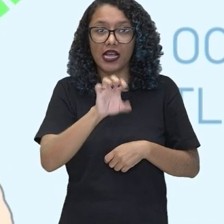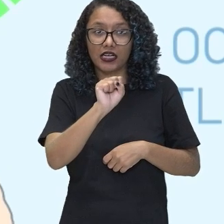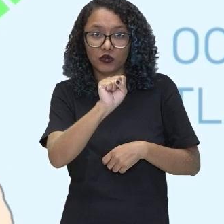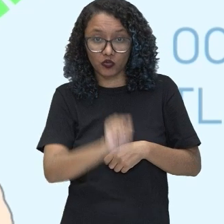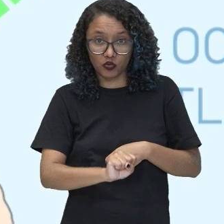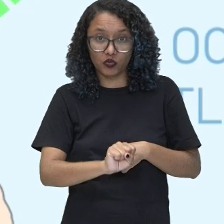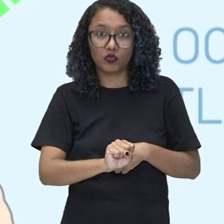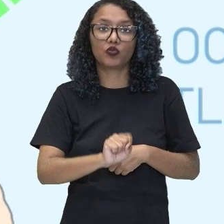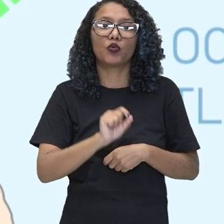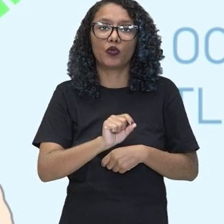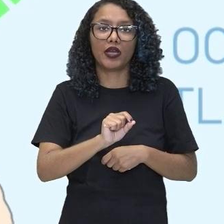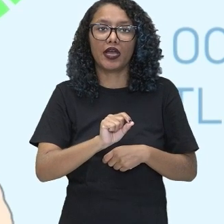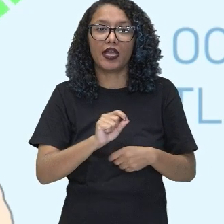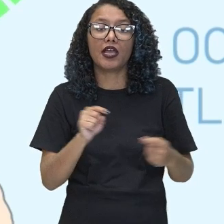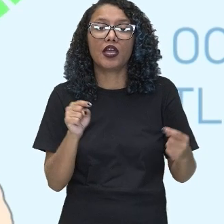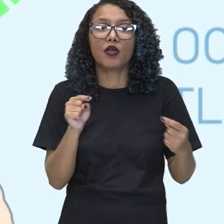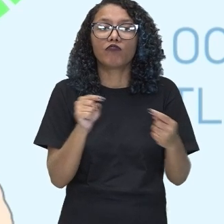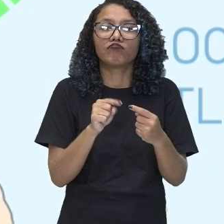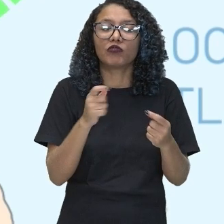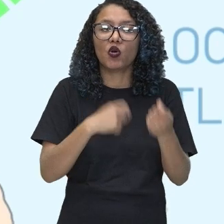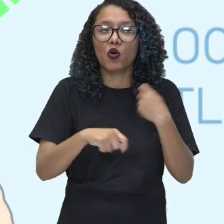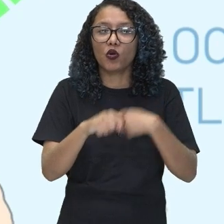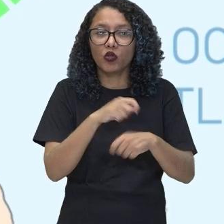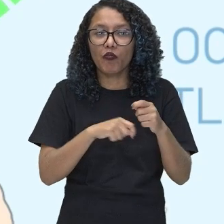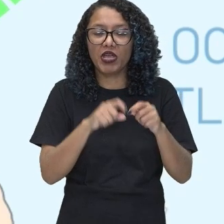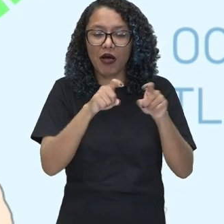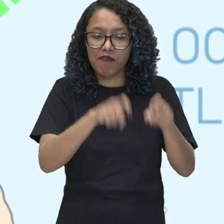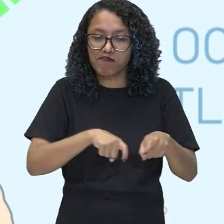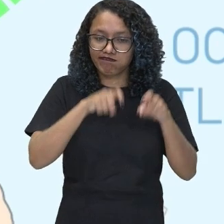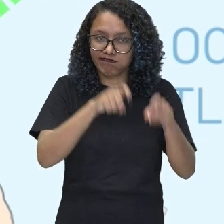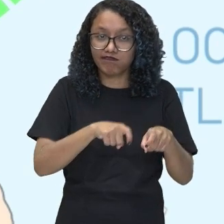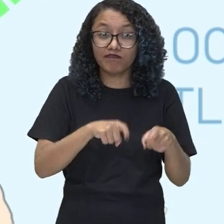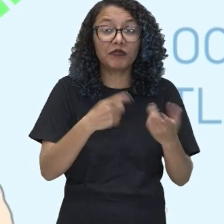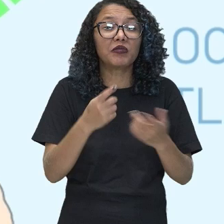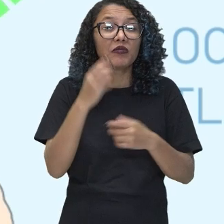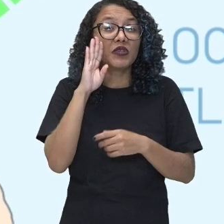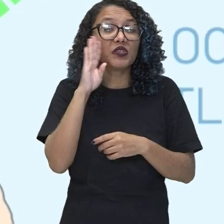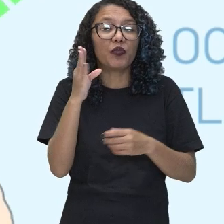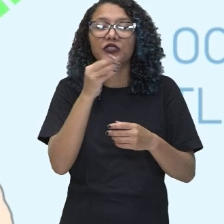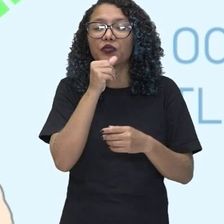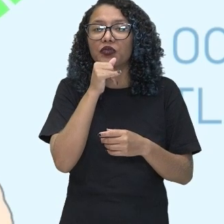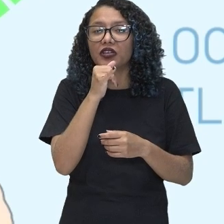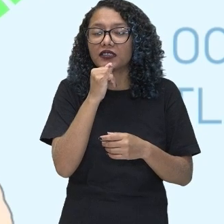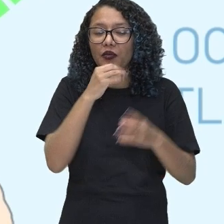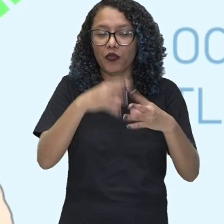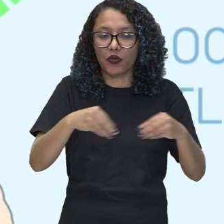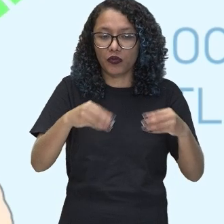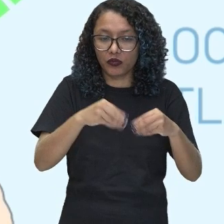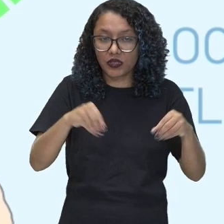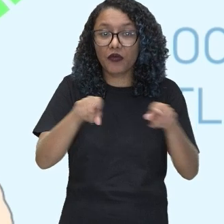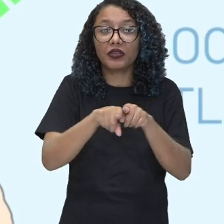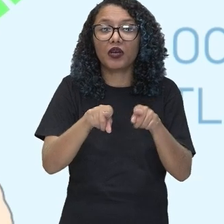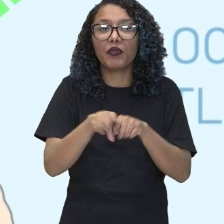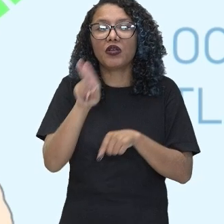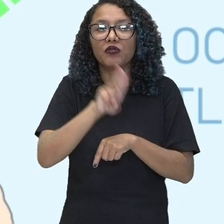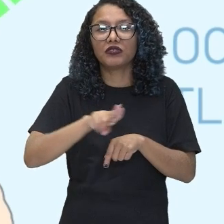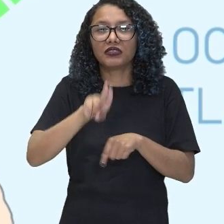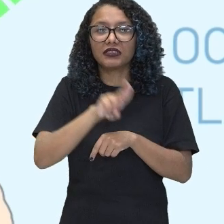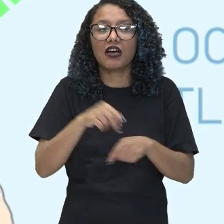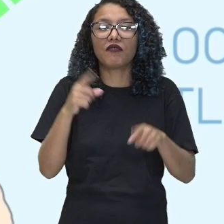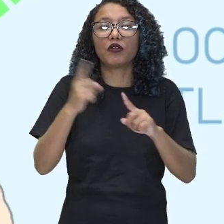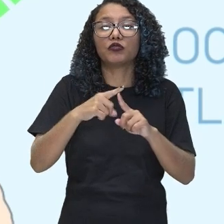a economia da monocultura, do plantation, principalmente do algodão, e se utilizava muito da mão de obra, então,